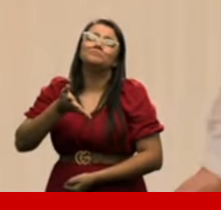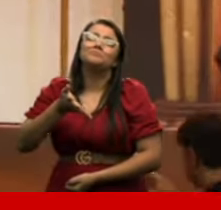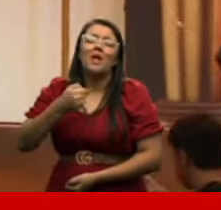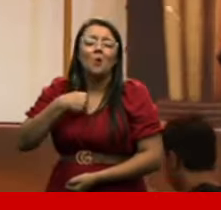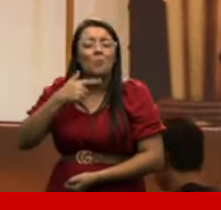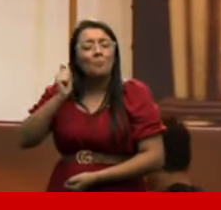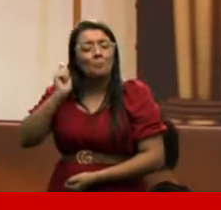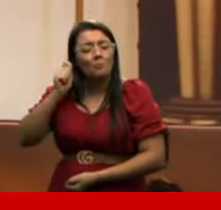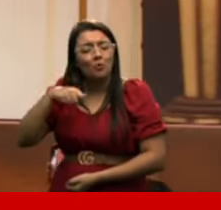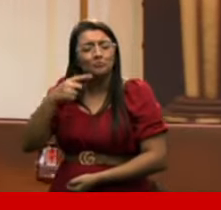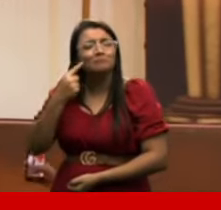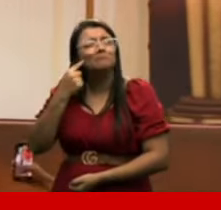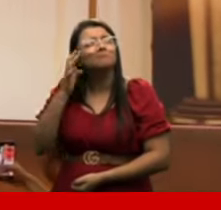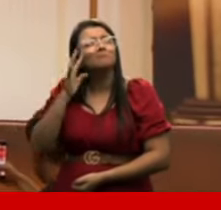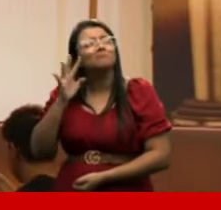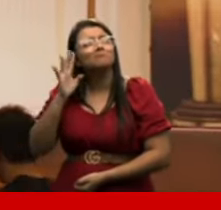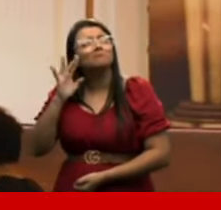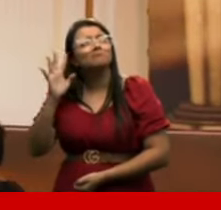Posso pensar,